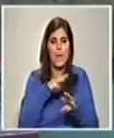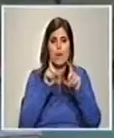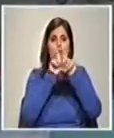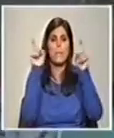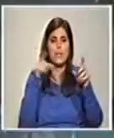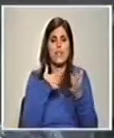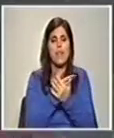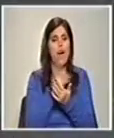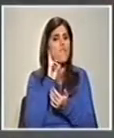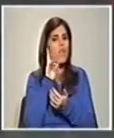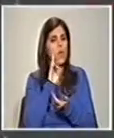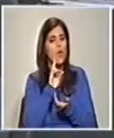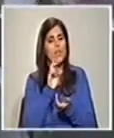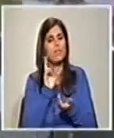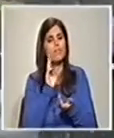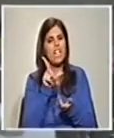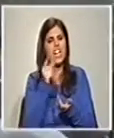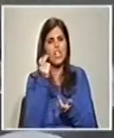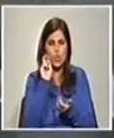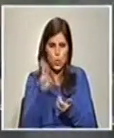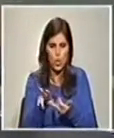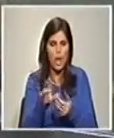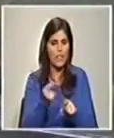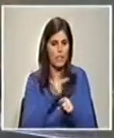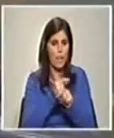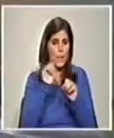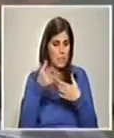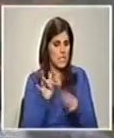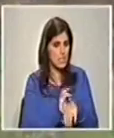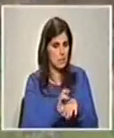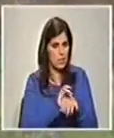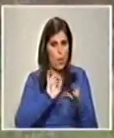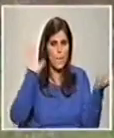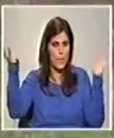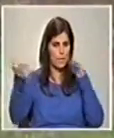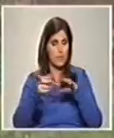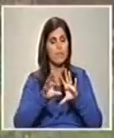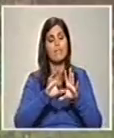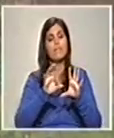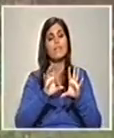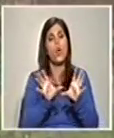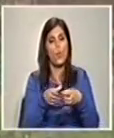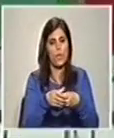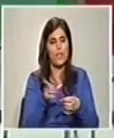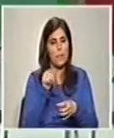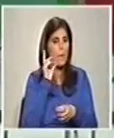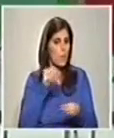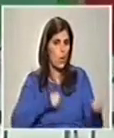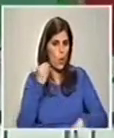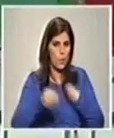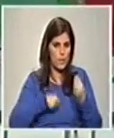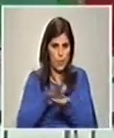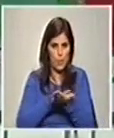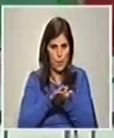valorização de resíduos a sua principal atividade, a sensibilização ambiental da comunidade é também uma preocupação de